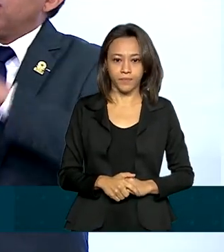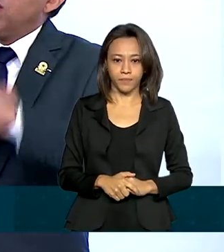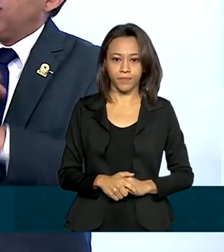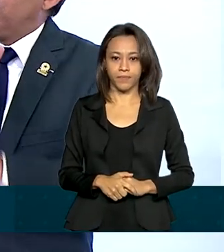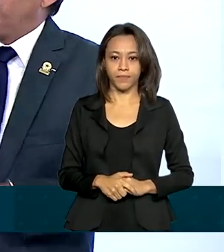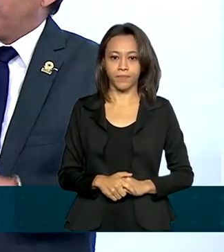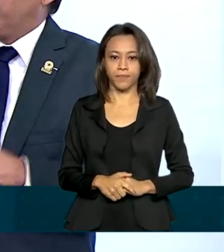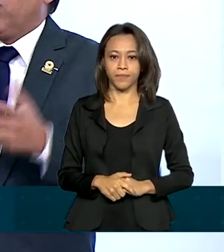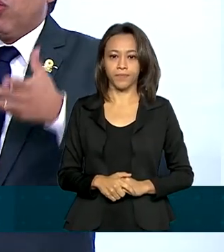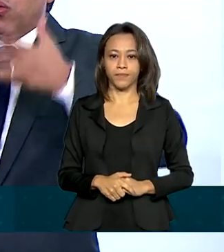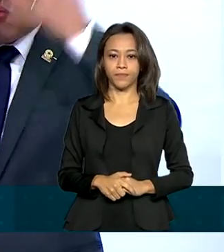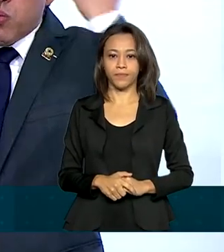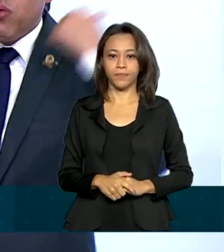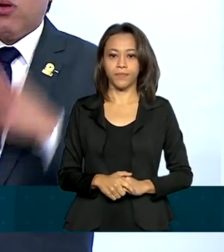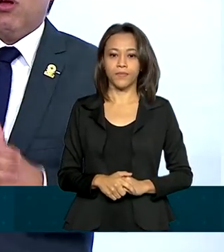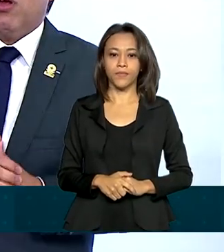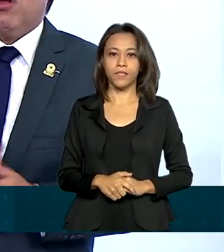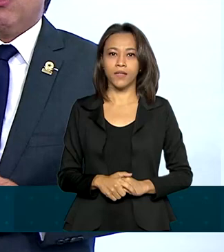5G.